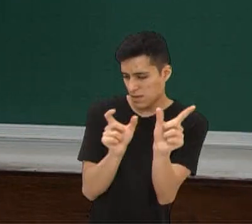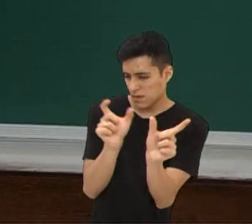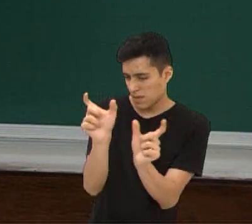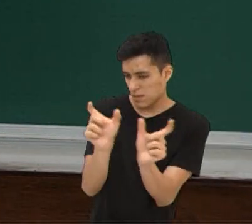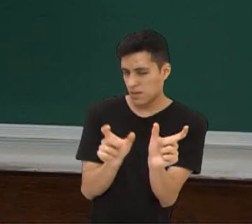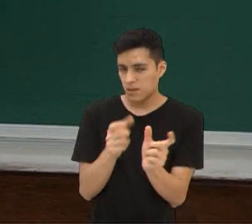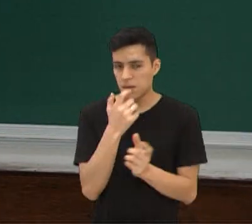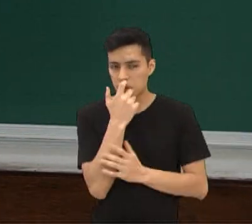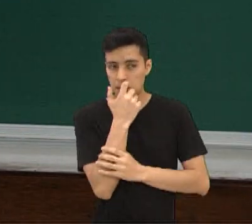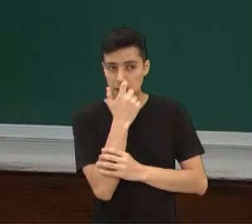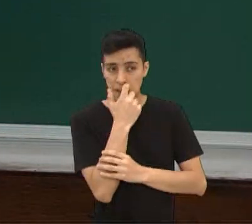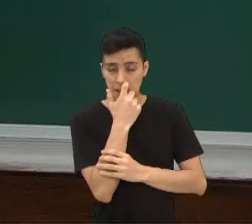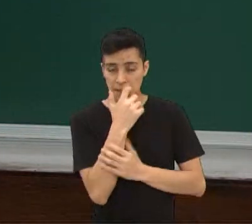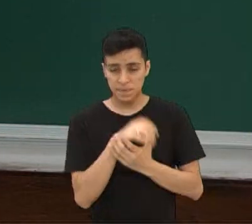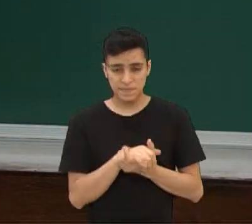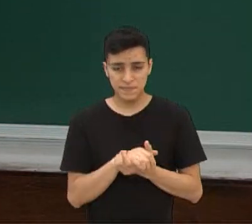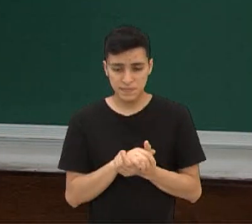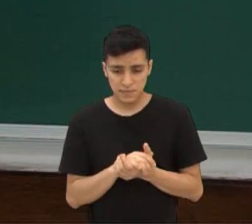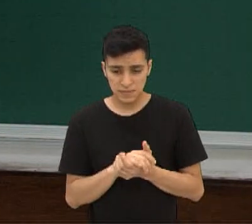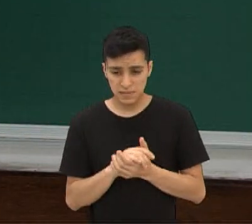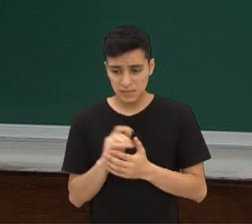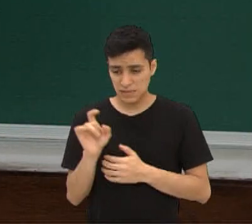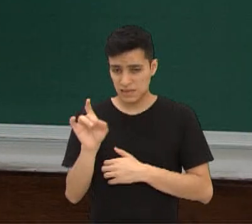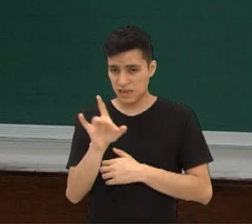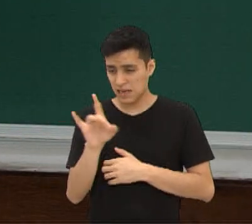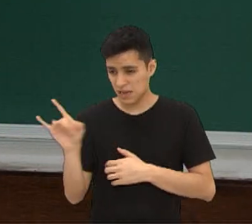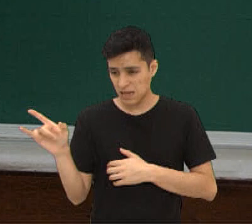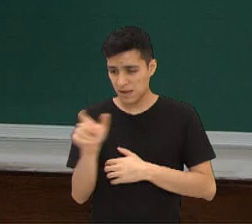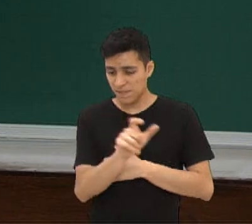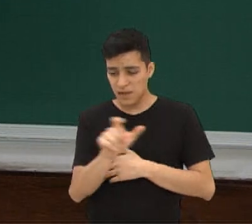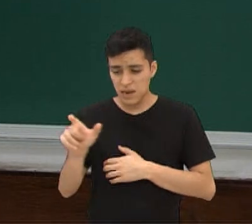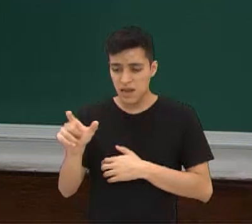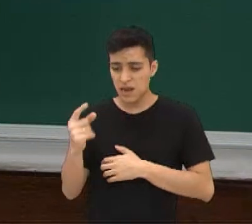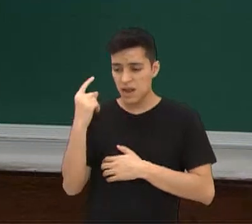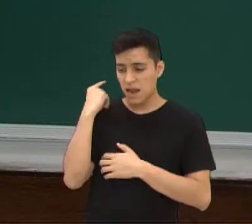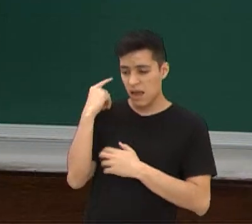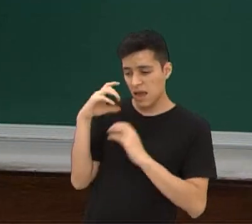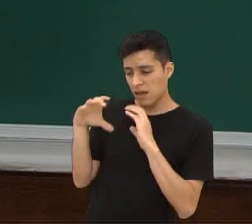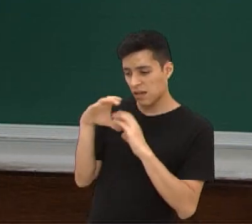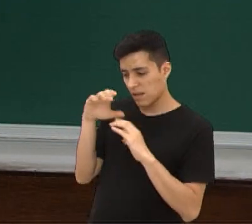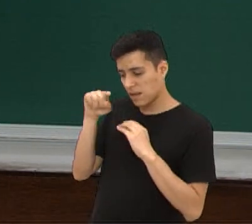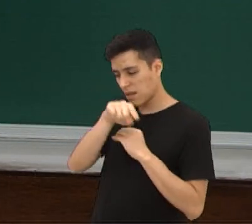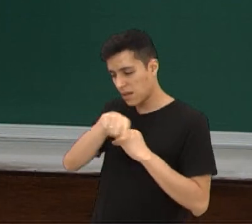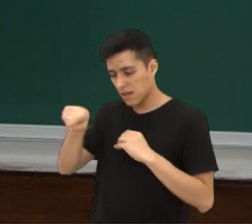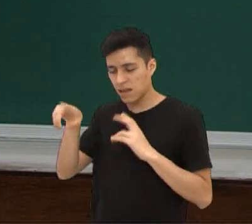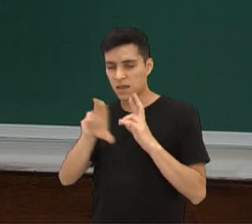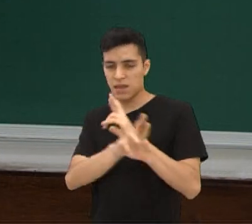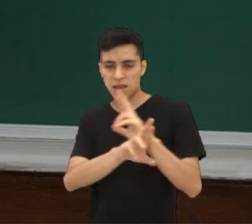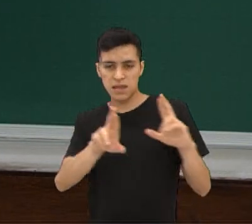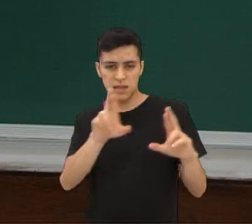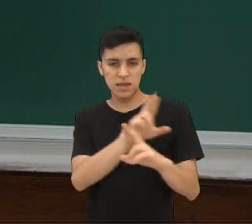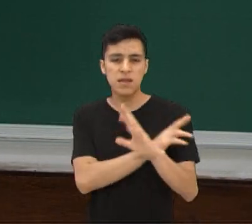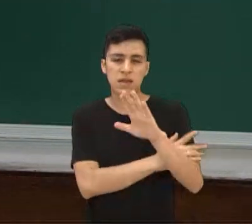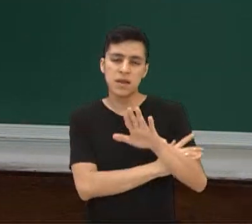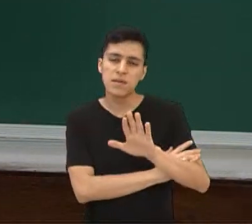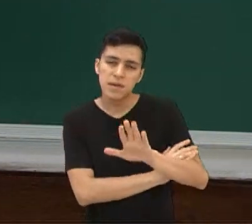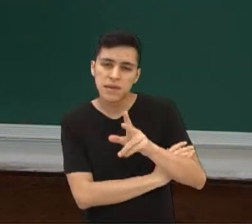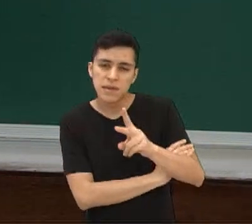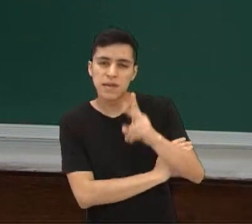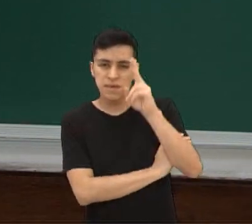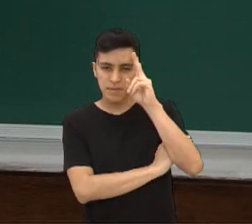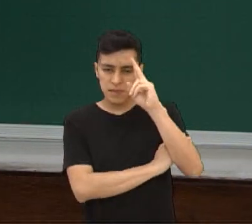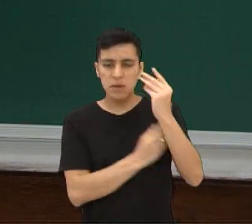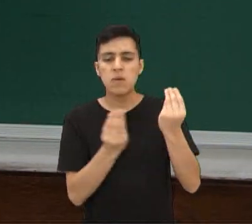Algumas, que cada palavra que uma vez foi cantada. Então aqui faz essa relação. Lembrando sempre do uso